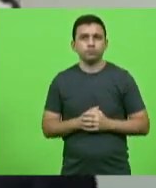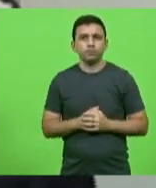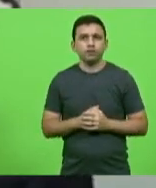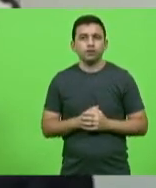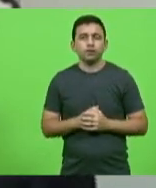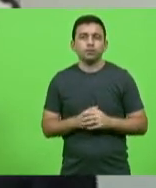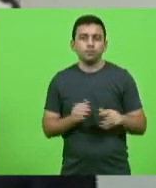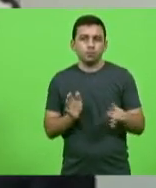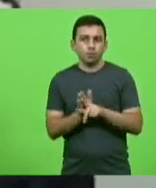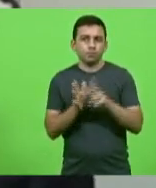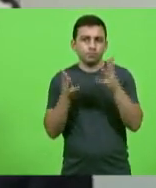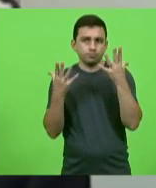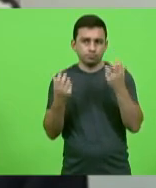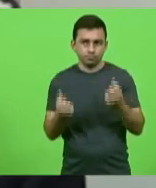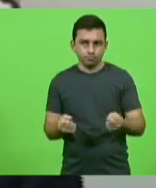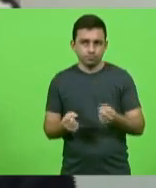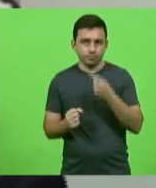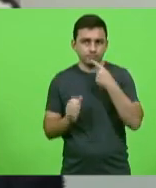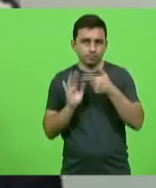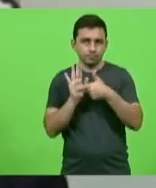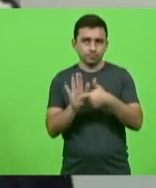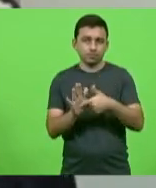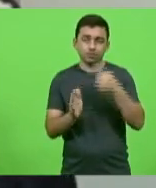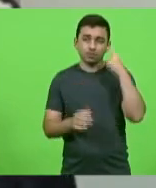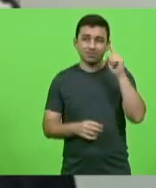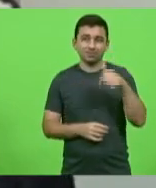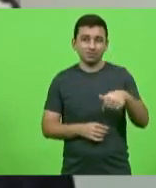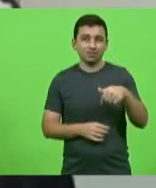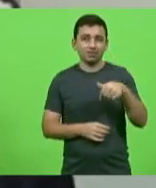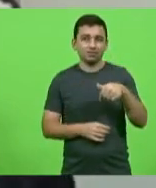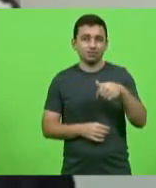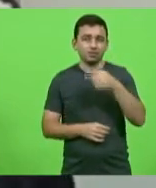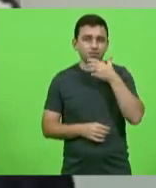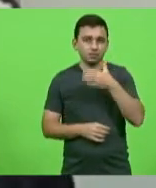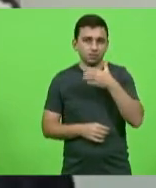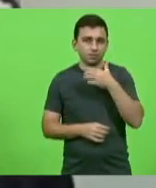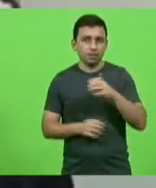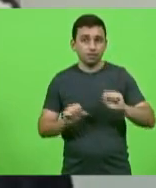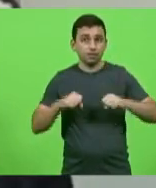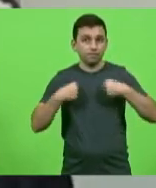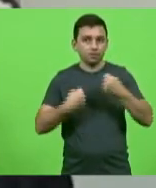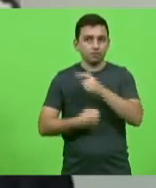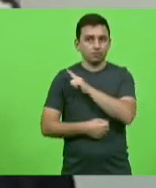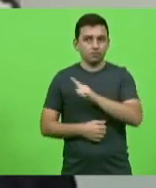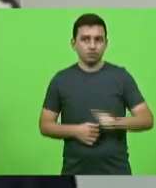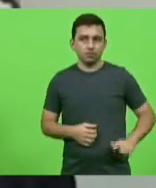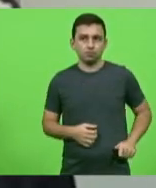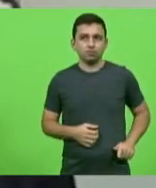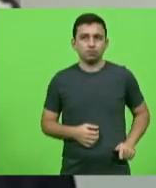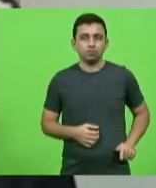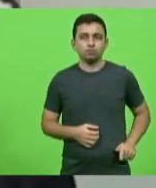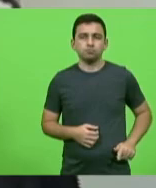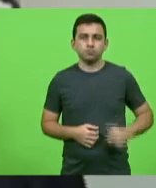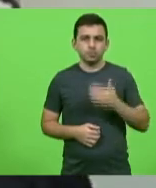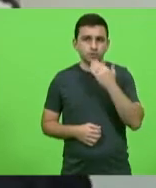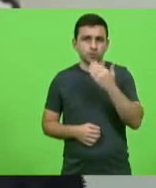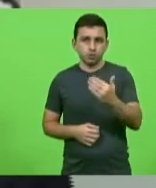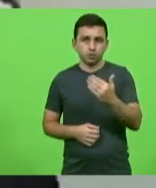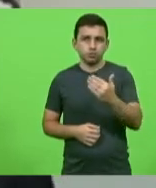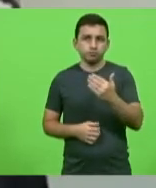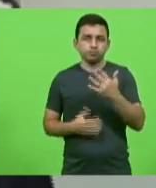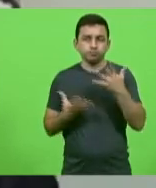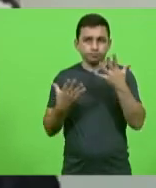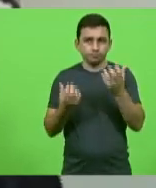I da admissibilidade da denúncia para o dia sete de dezembro de 2020 a defesa do governador do Estado peticionou